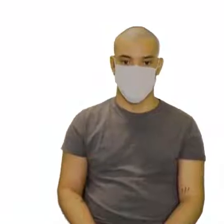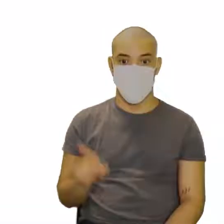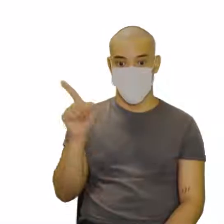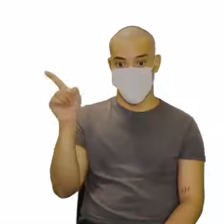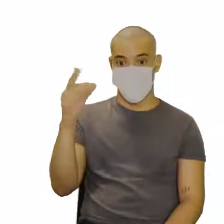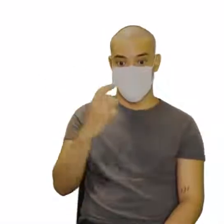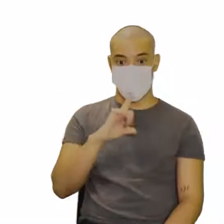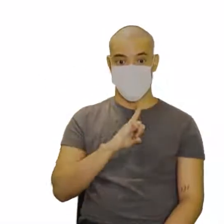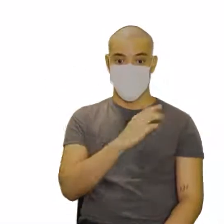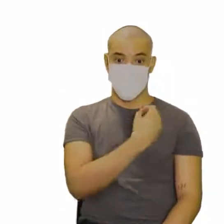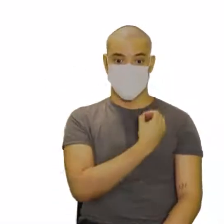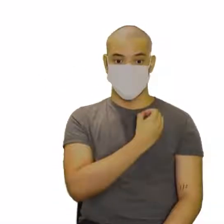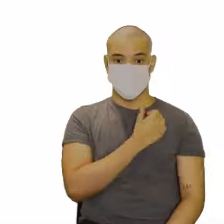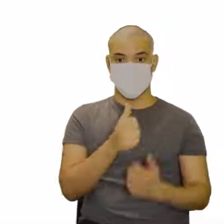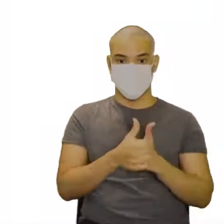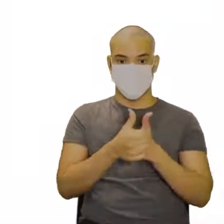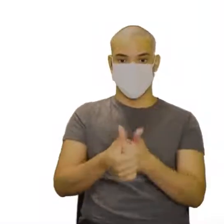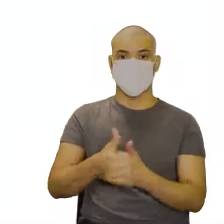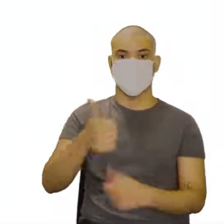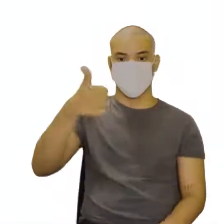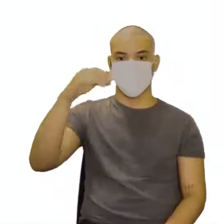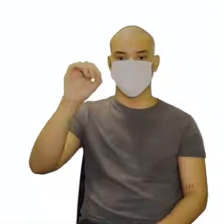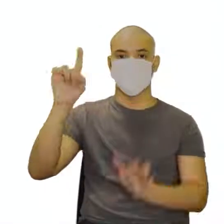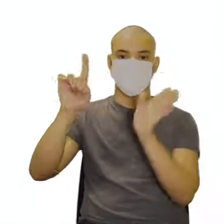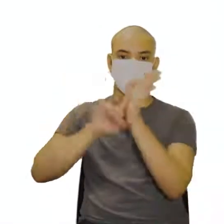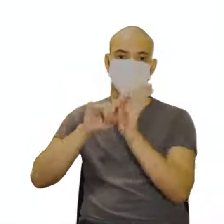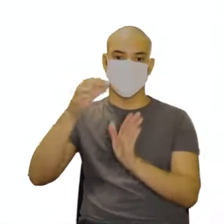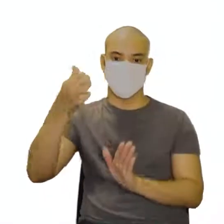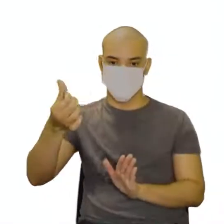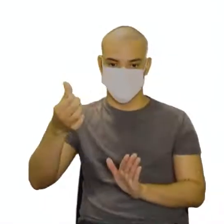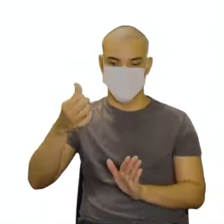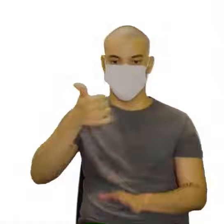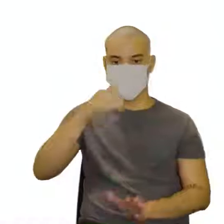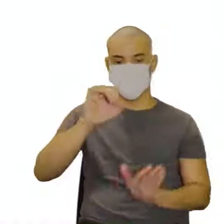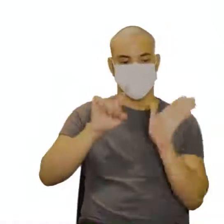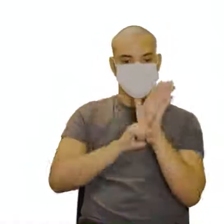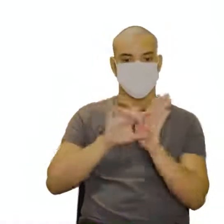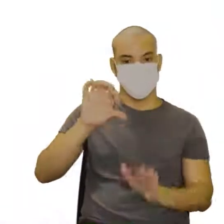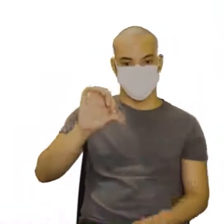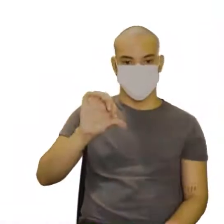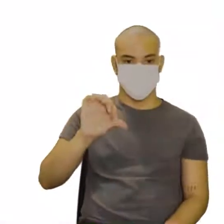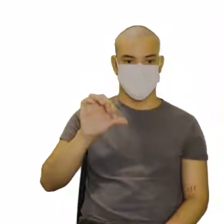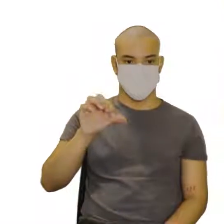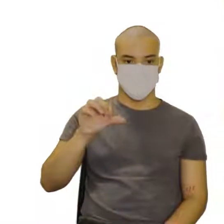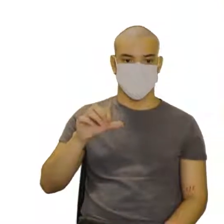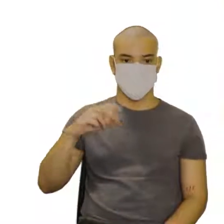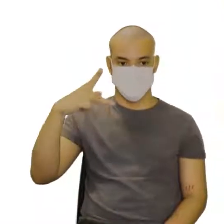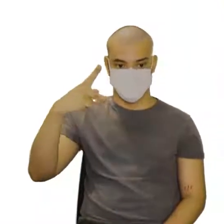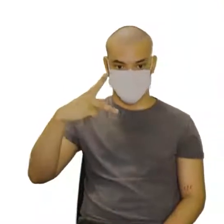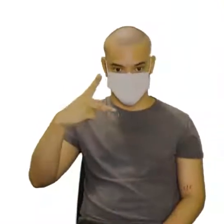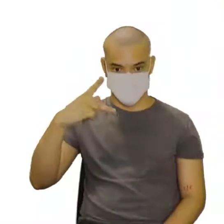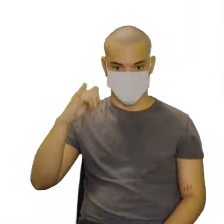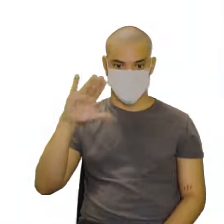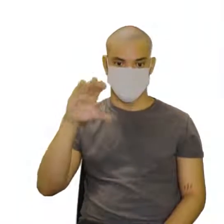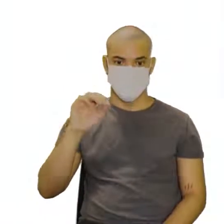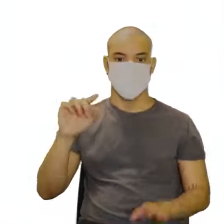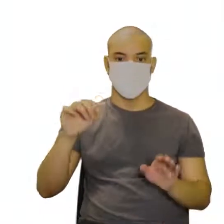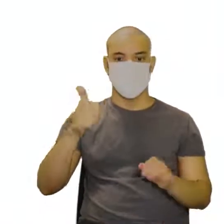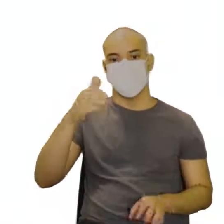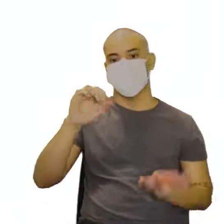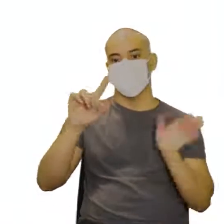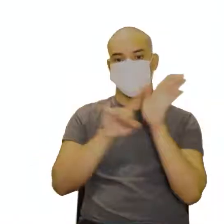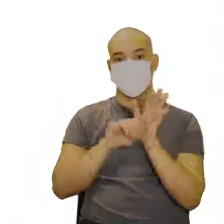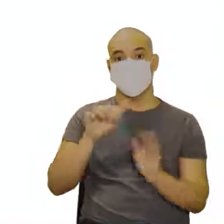menos 6. O nano vale 10 a menos 9 e o pico vale 10 a menos 12. E aqui